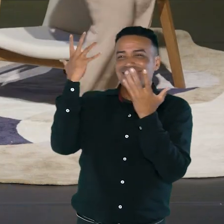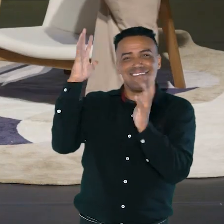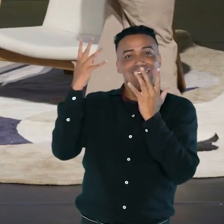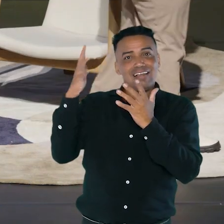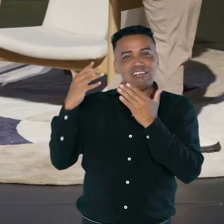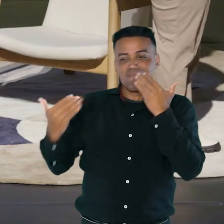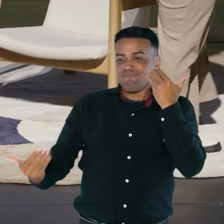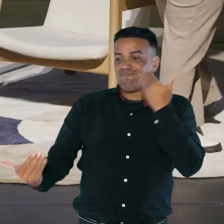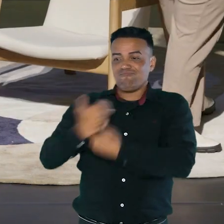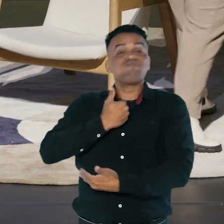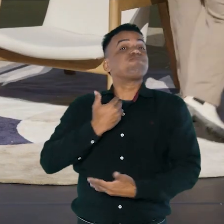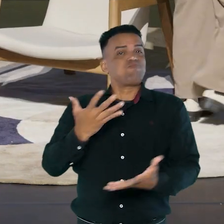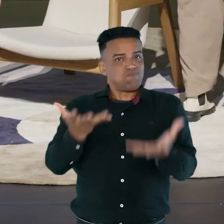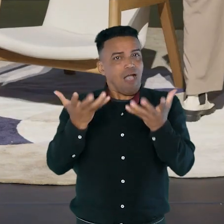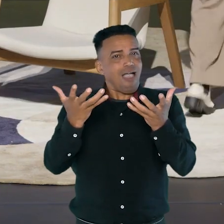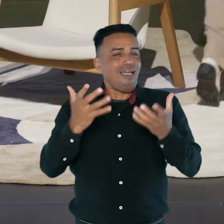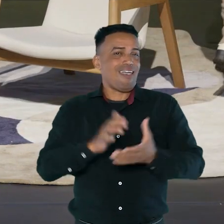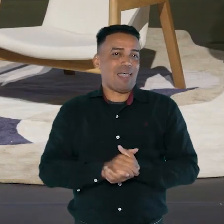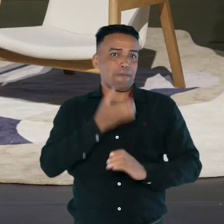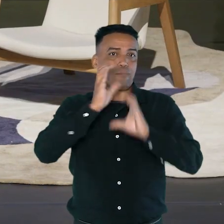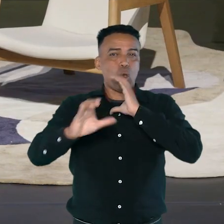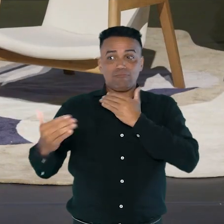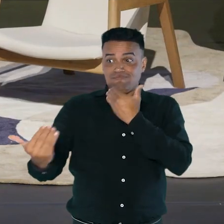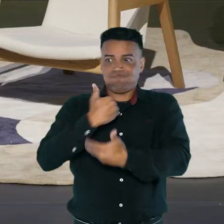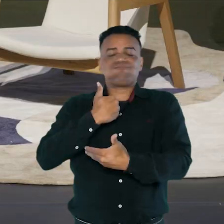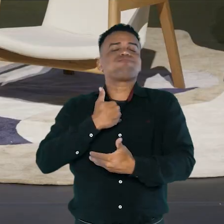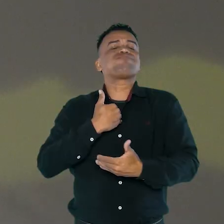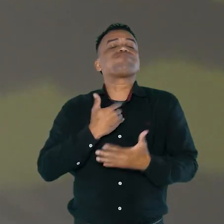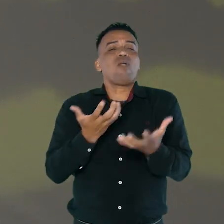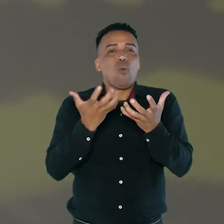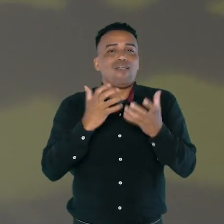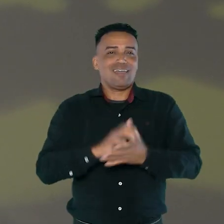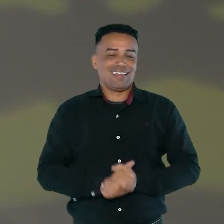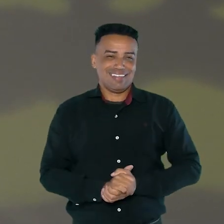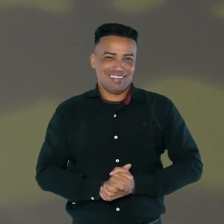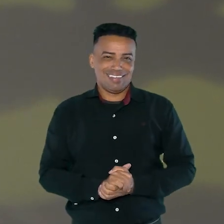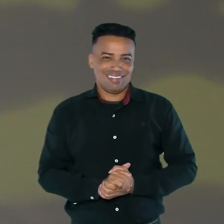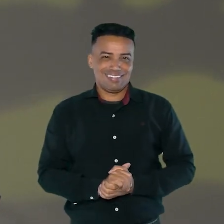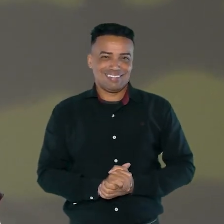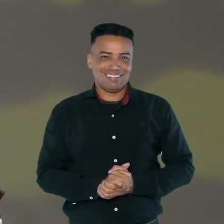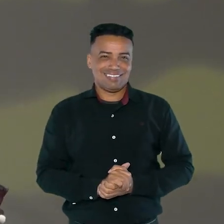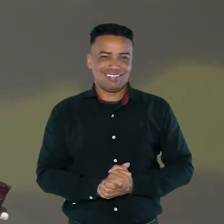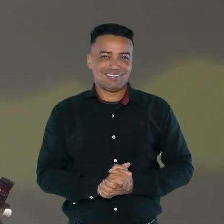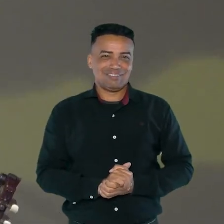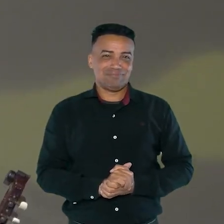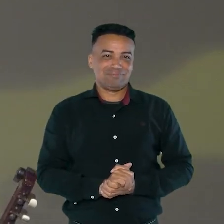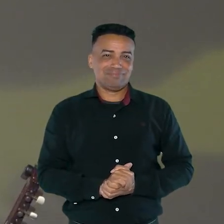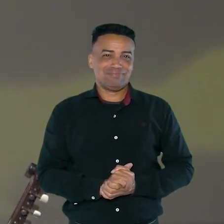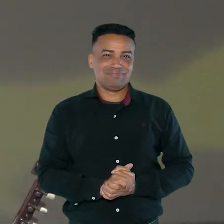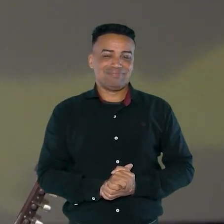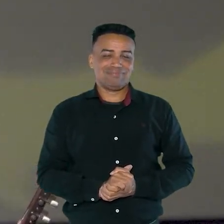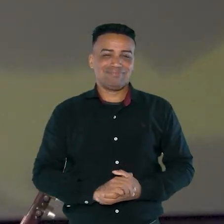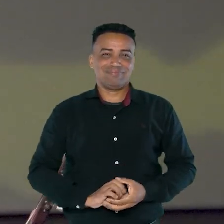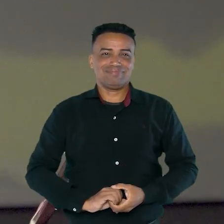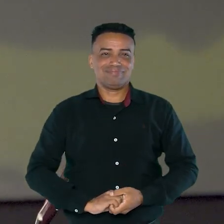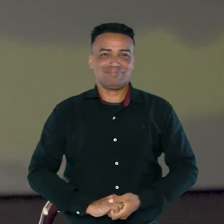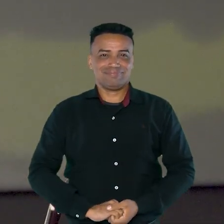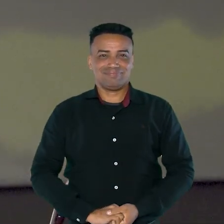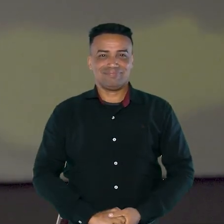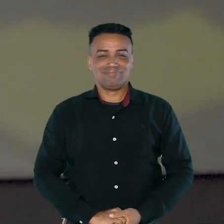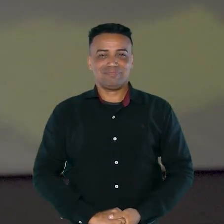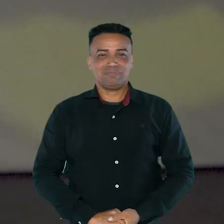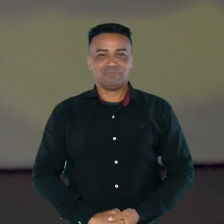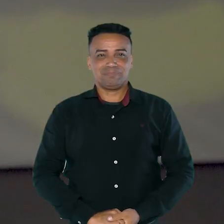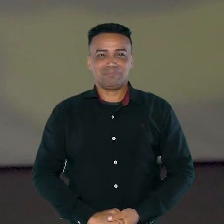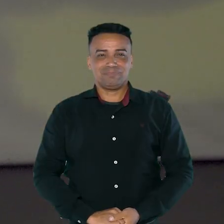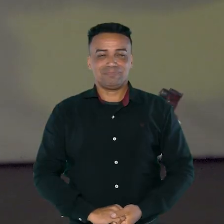Ellen. Atravessa nós. Neste momento, Ellen Oléria se levanta, coloca o microfone no pedestal, posicionando-o um pouco mais à